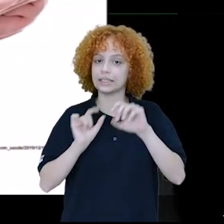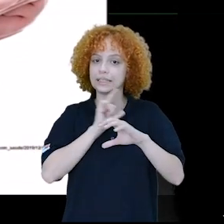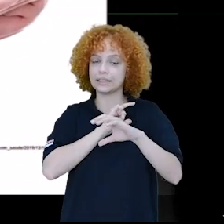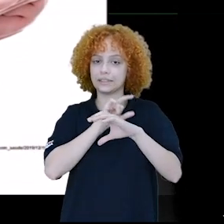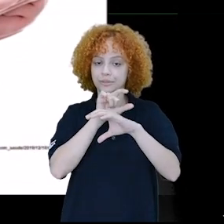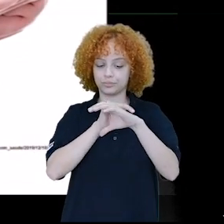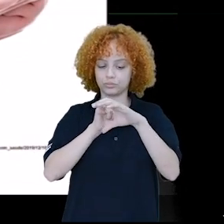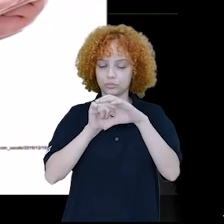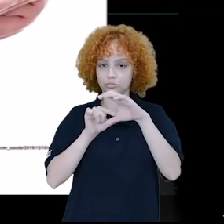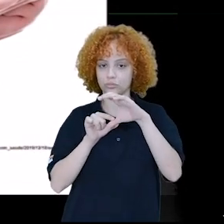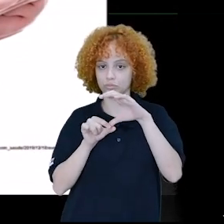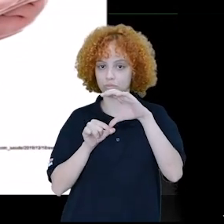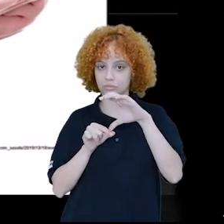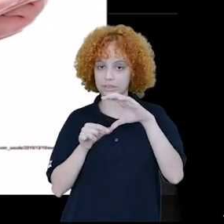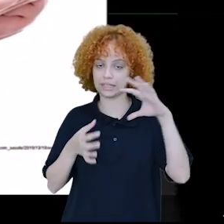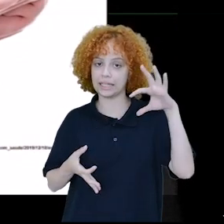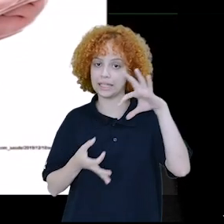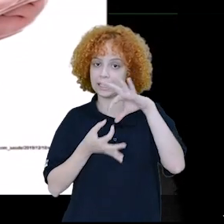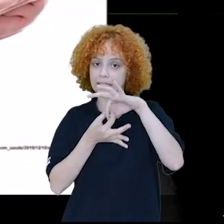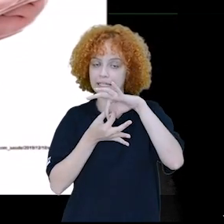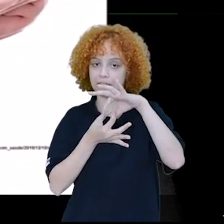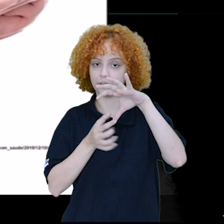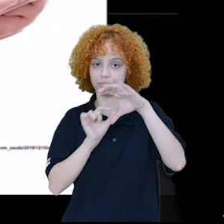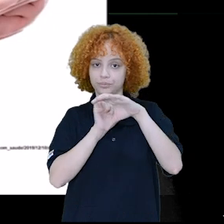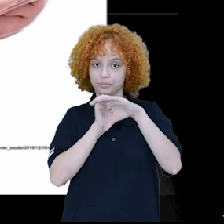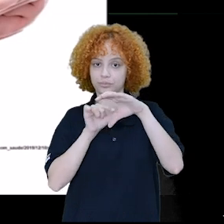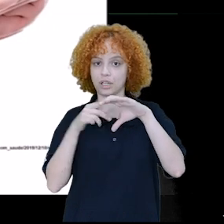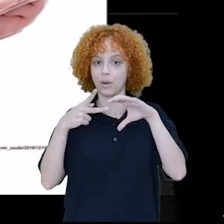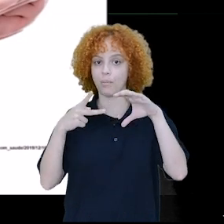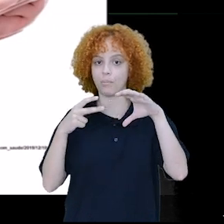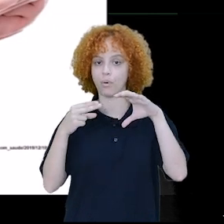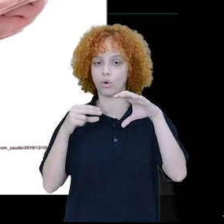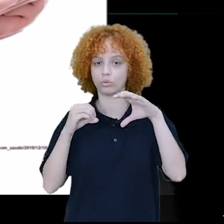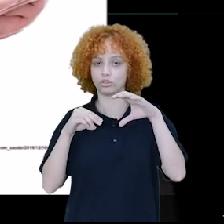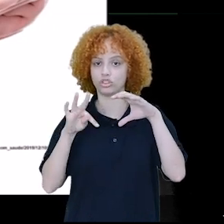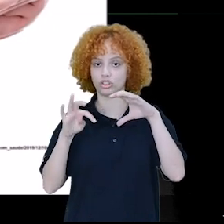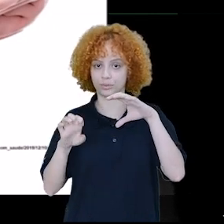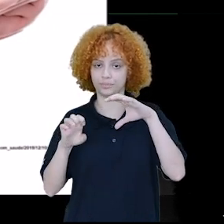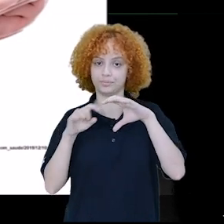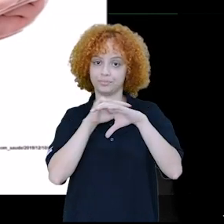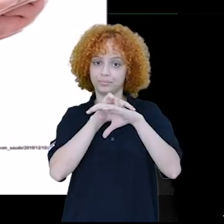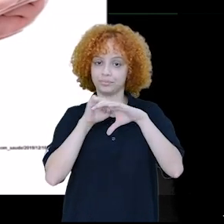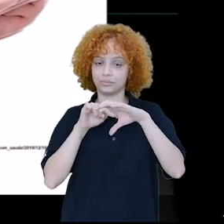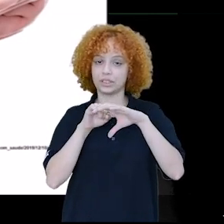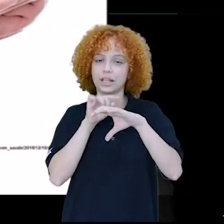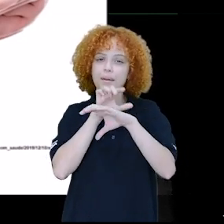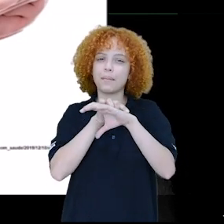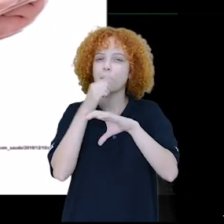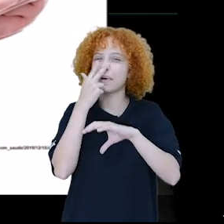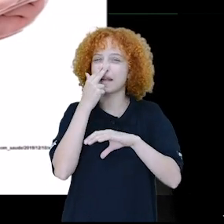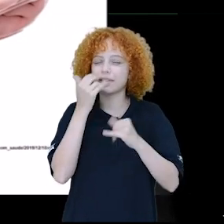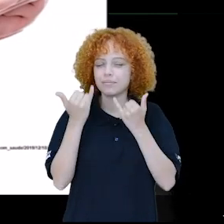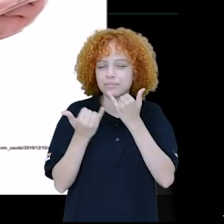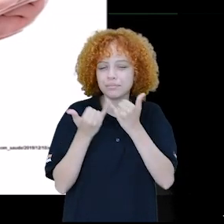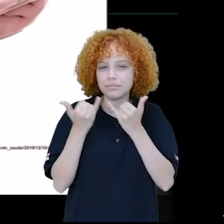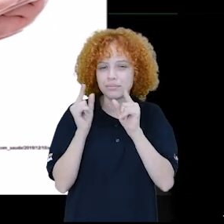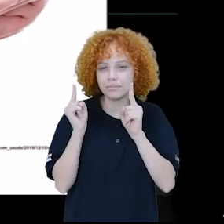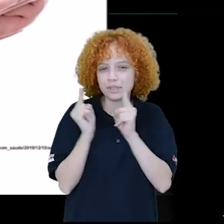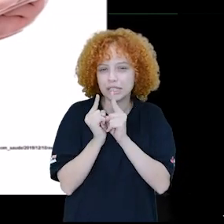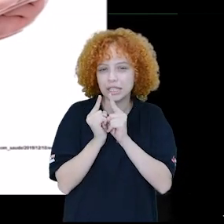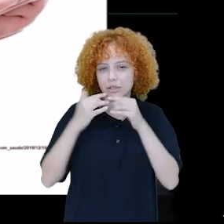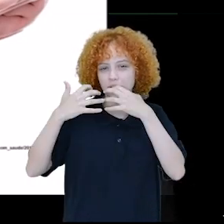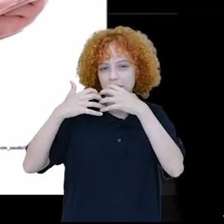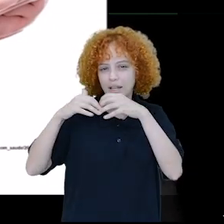o tronco encefálico e se liga na altura da ponte. Ele é conhecido como o pequeno cérebro, porque